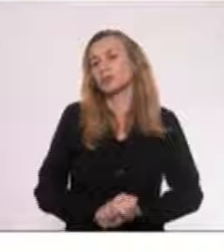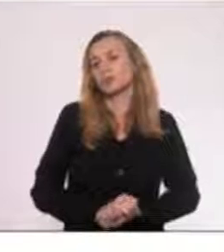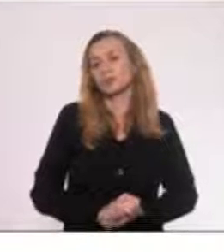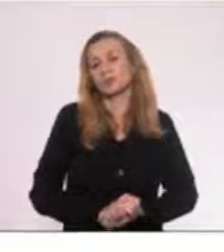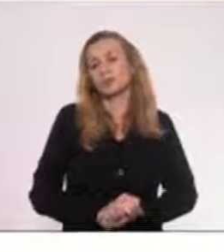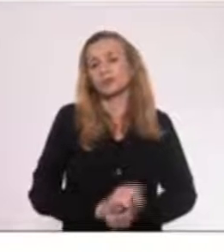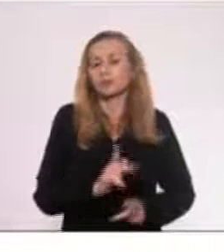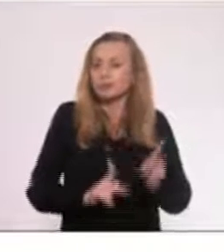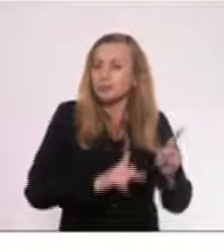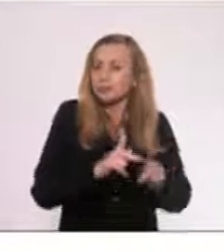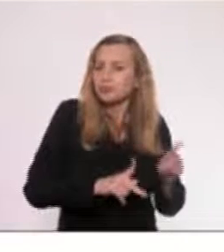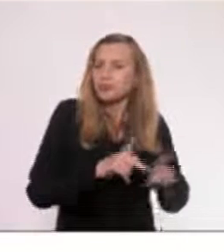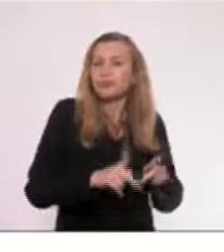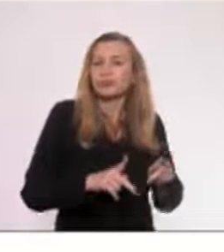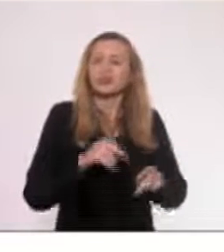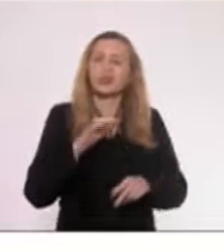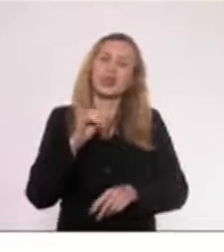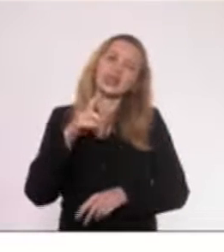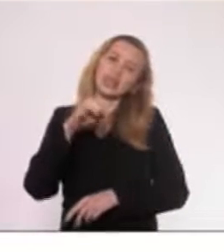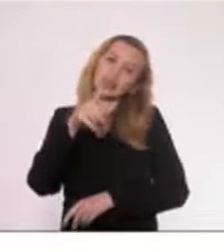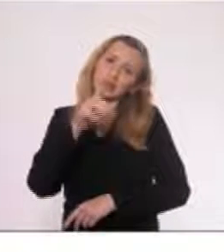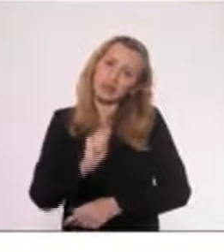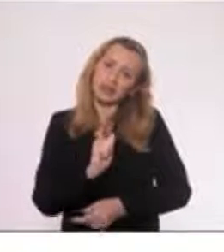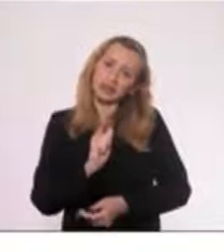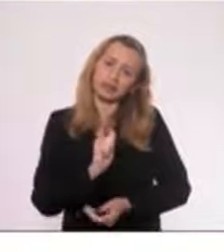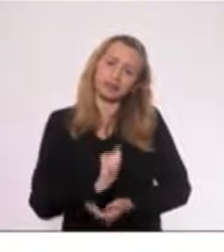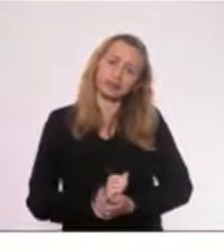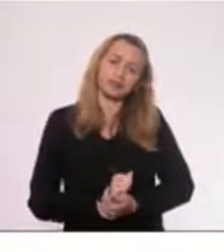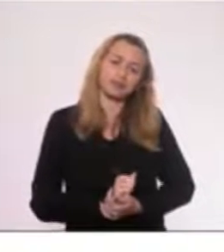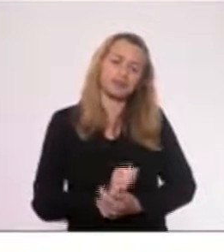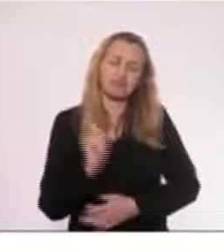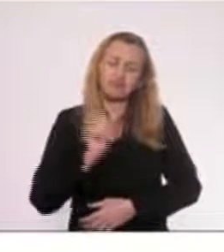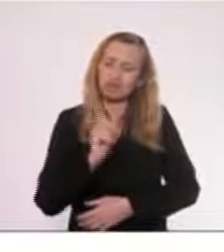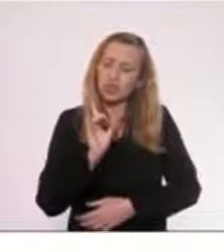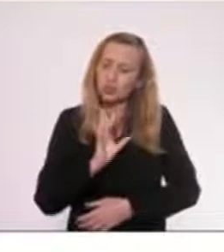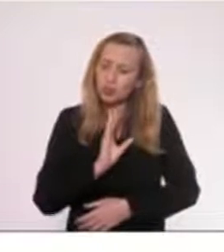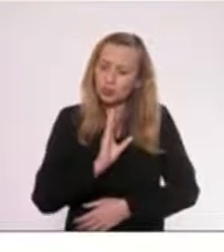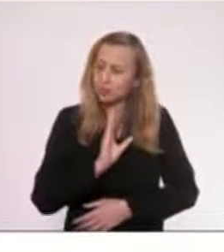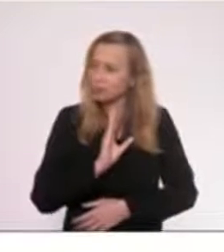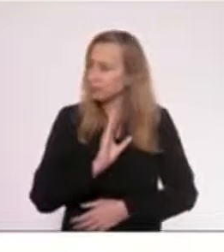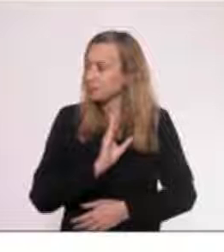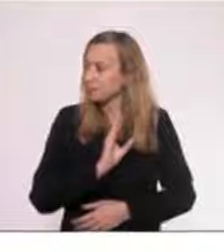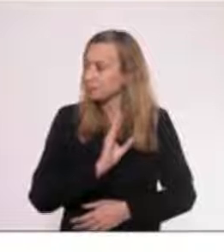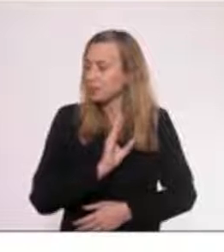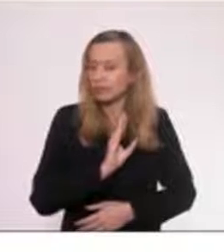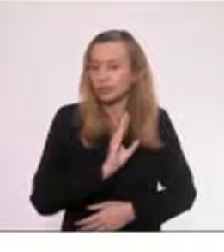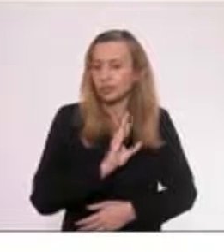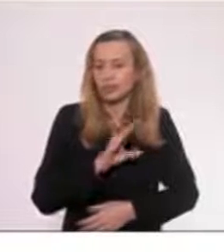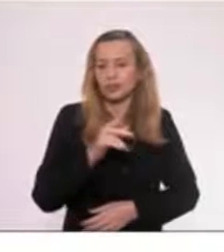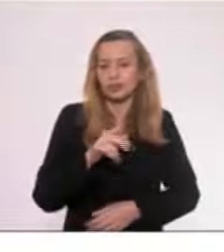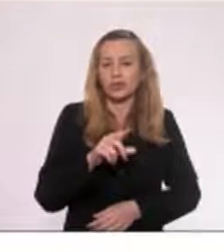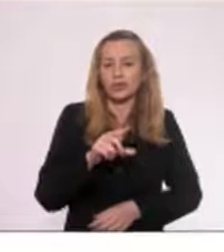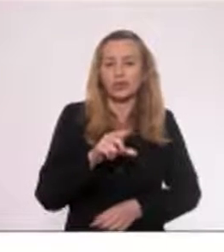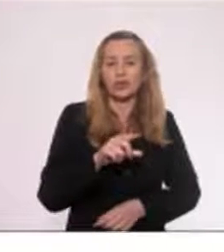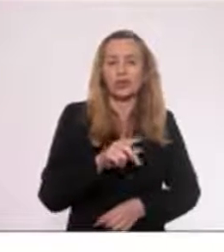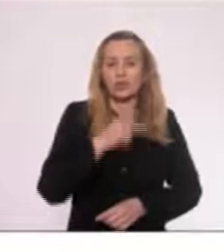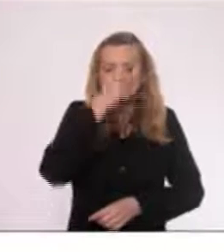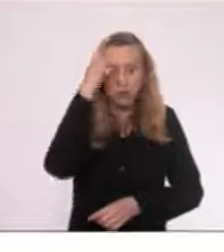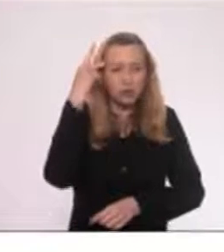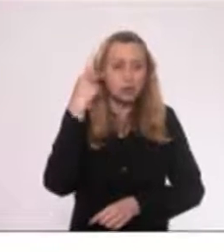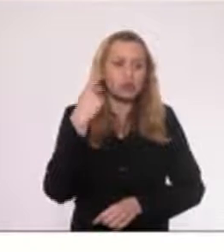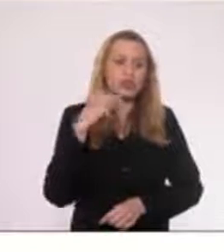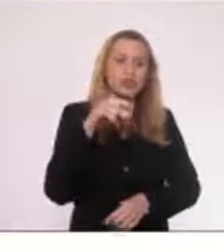a população acadêmica, não somente os eleitores que confiaram